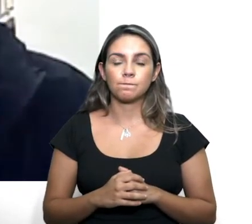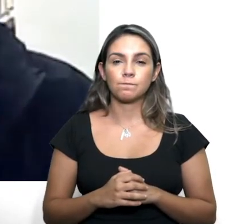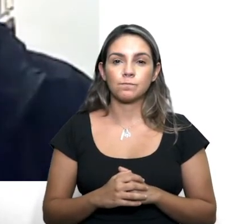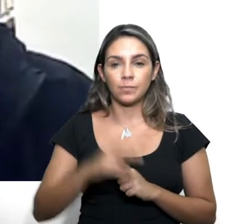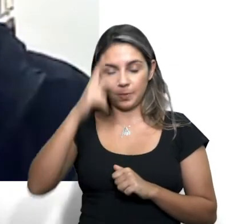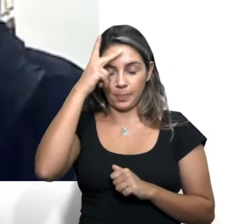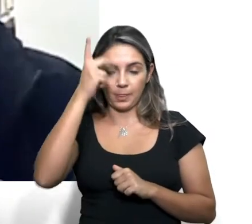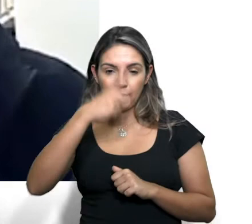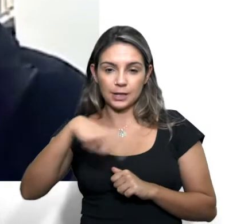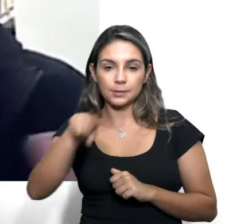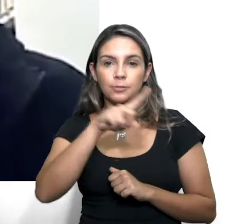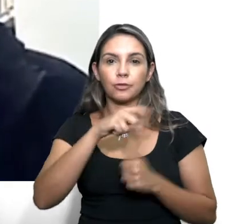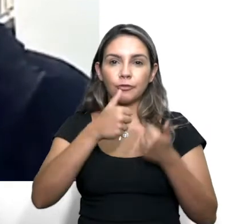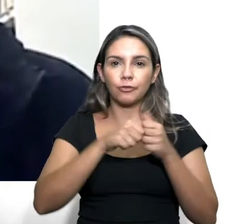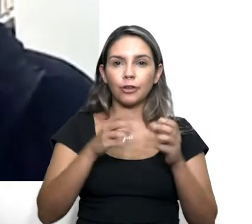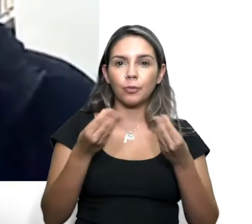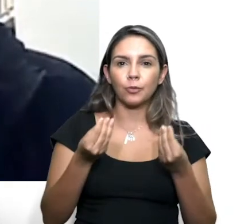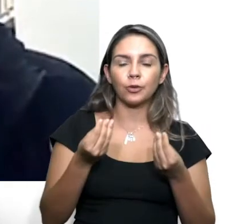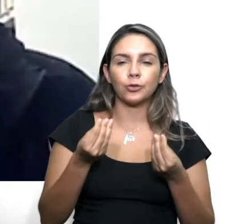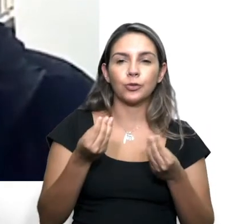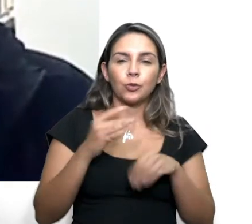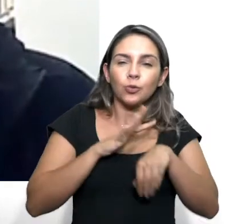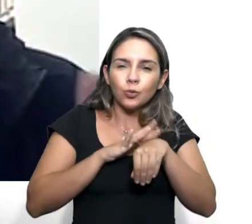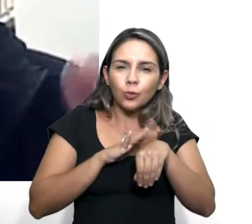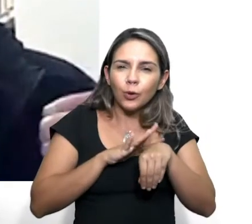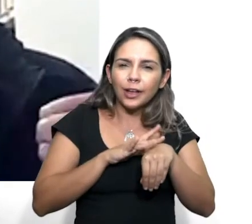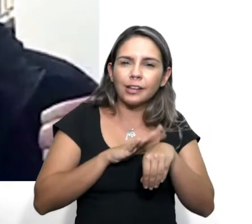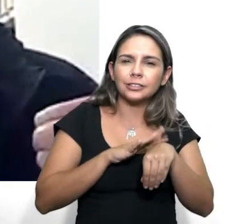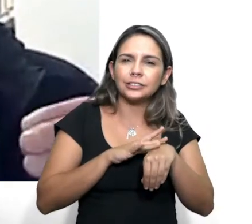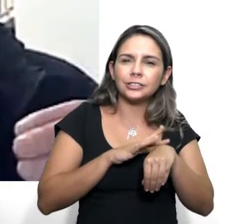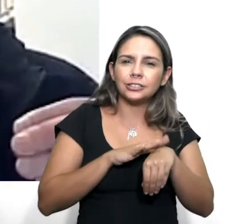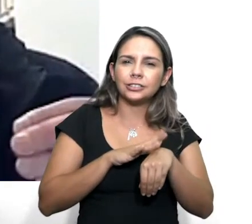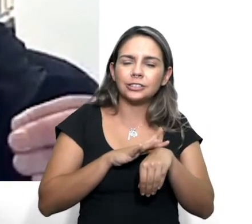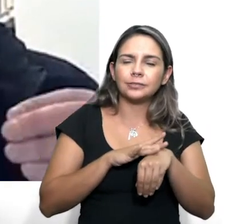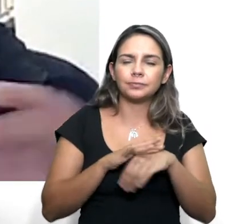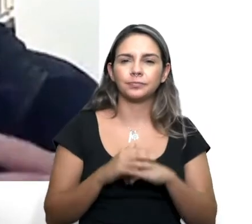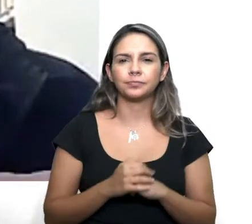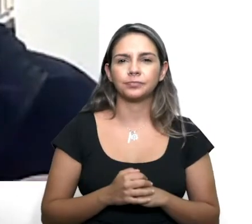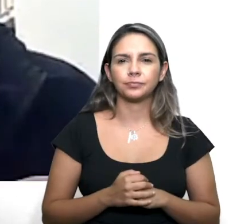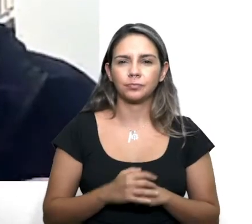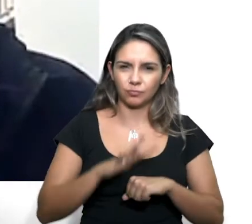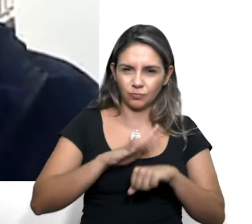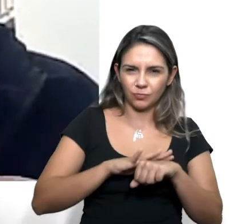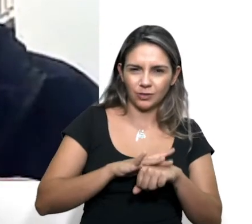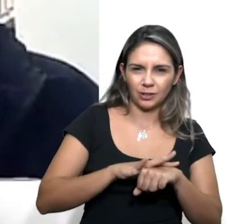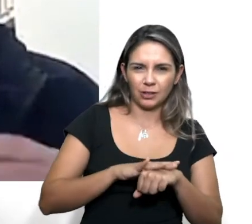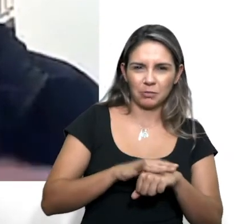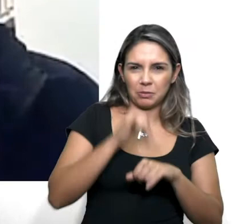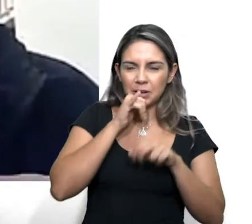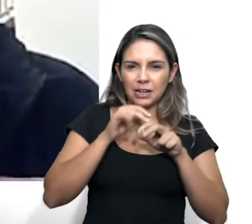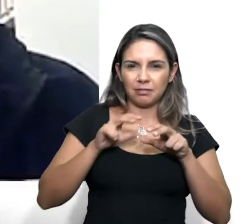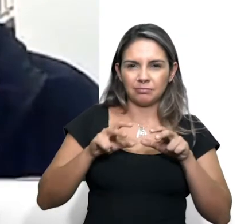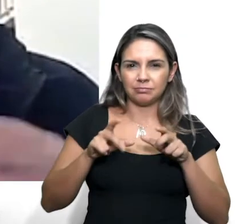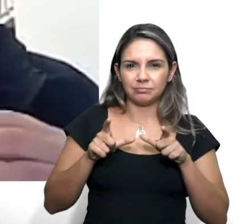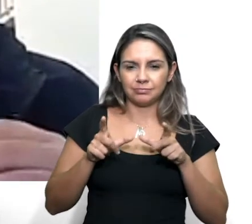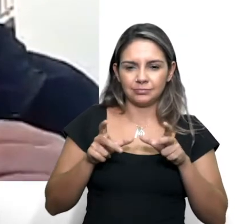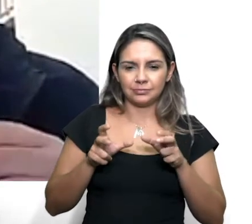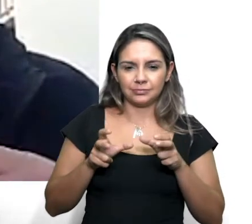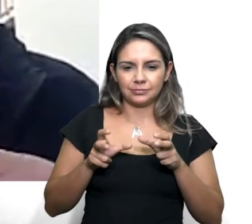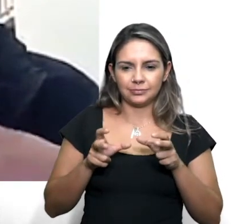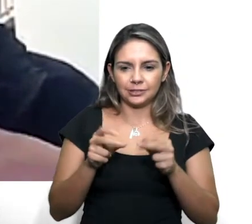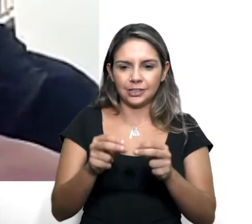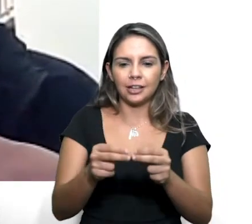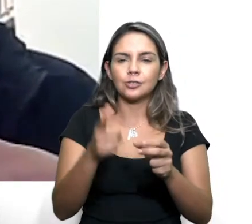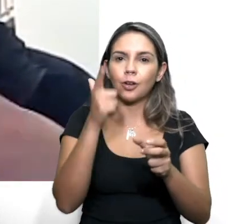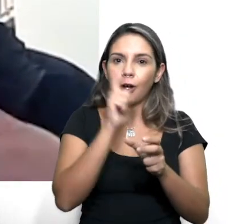que as pessoas que ficam muito doentes, que têm uma doença cancerígena e recuperam,